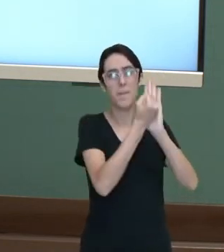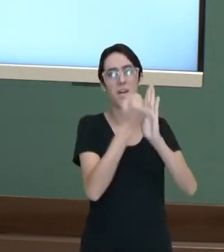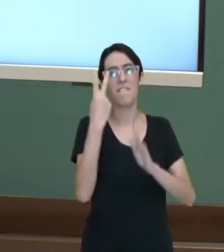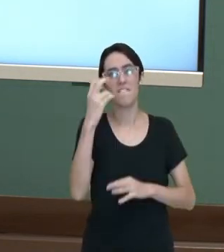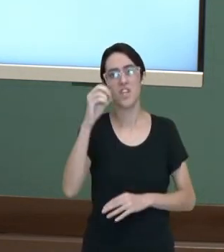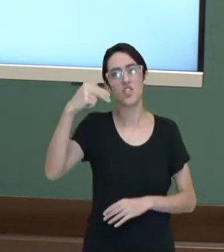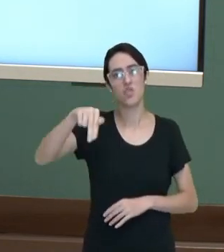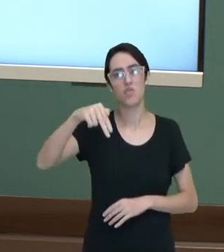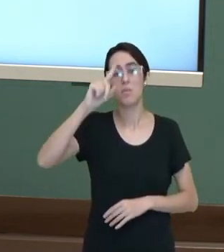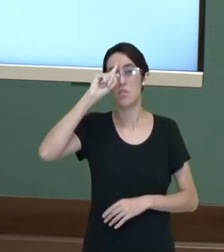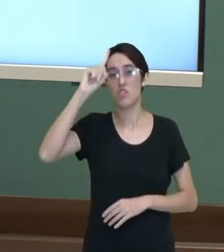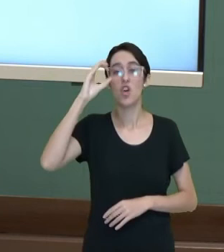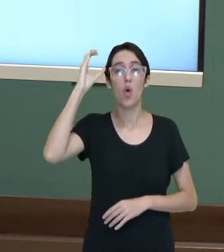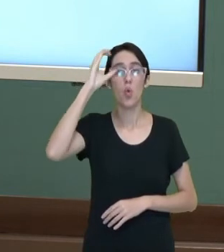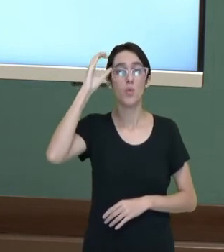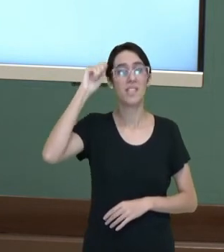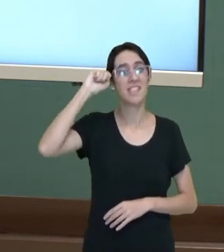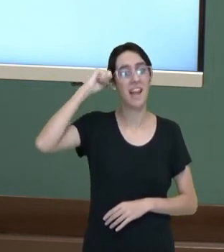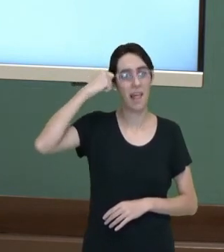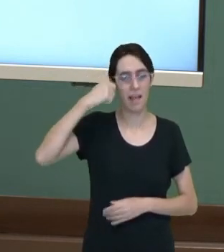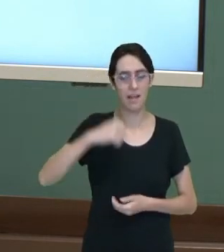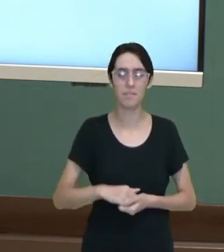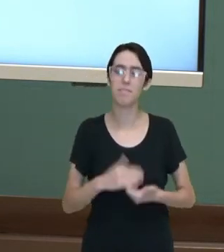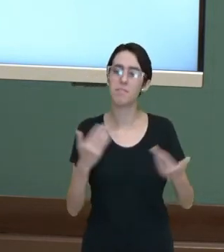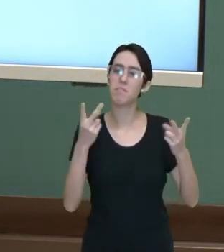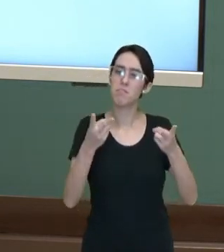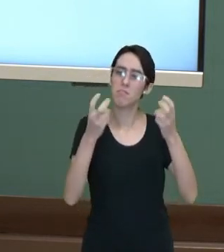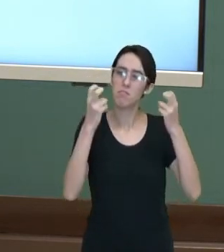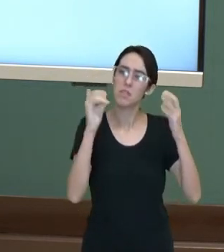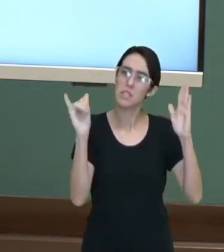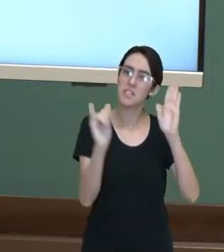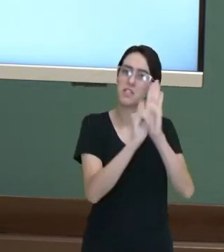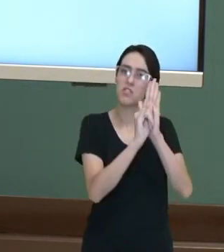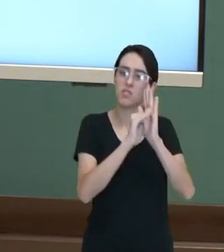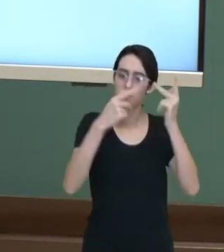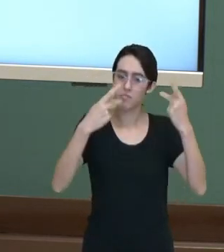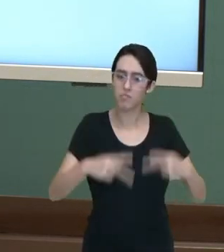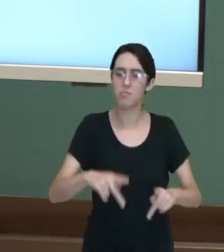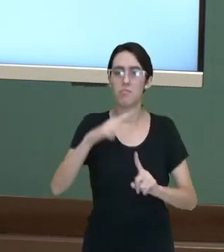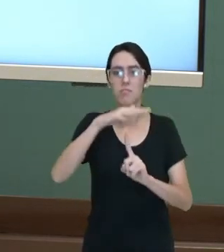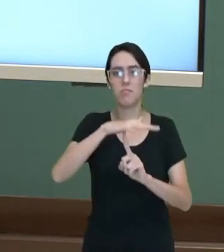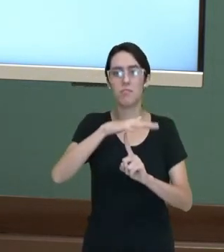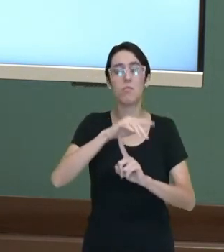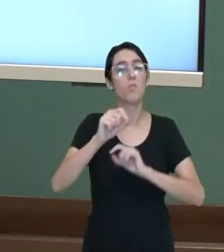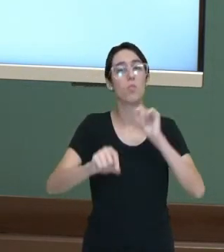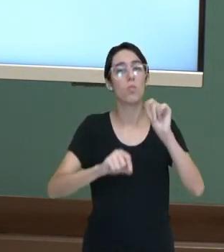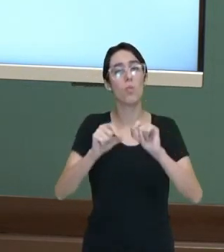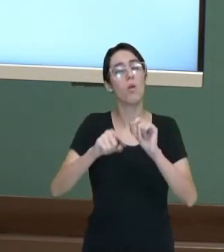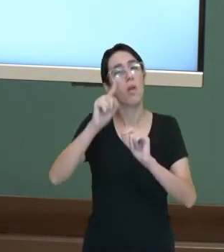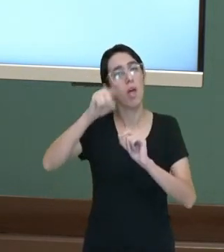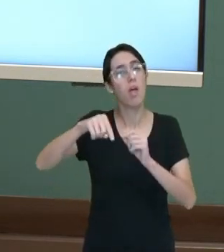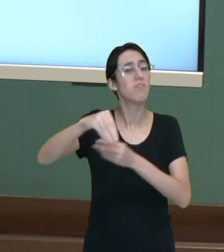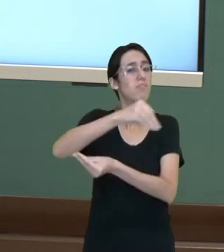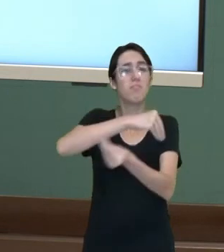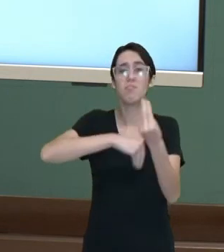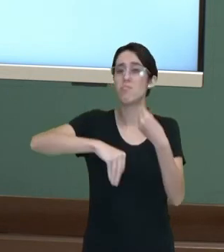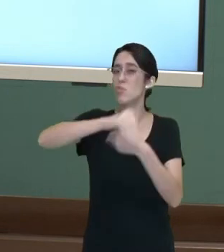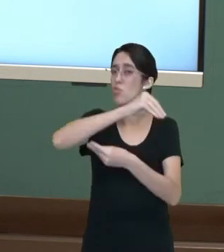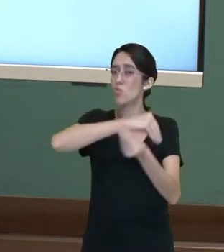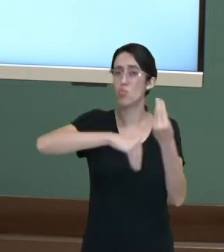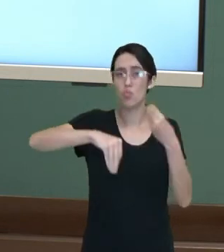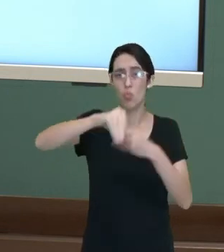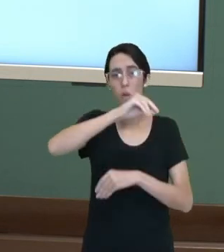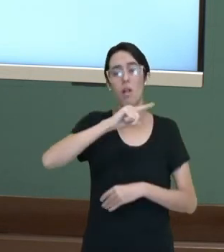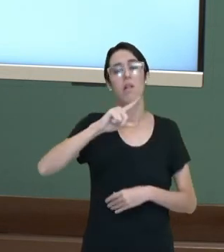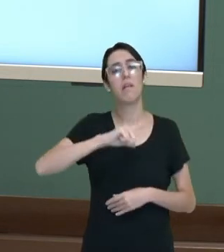Consciência Negra. Então percebam, né, a nossa identidade ela é formada a partir dessa mistura. Nós temos